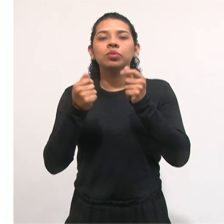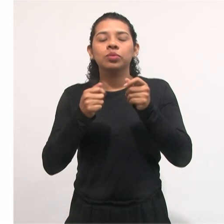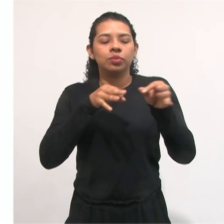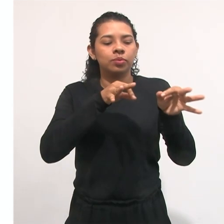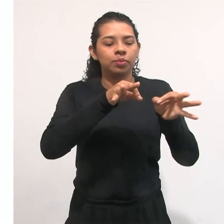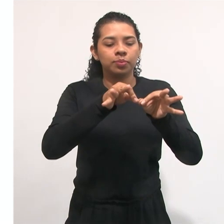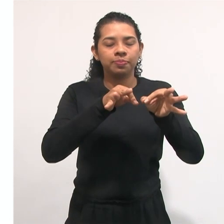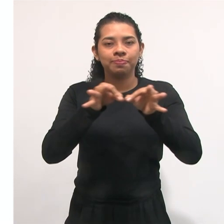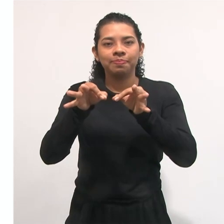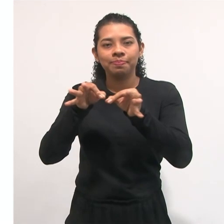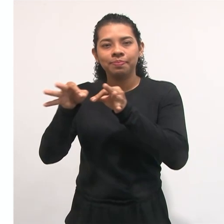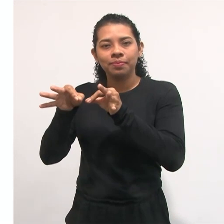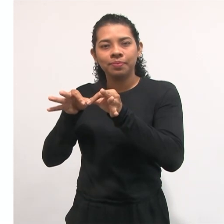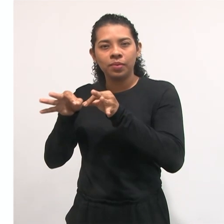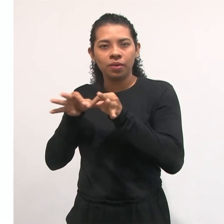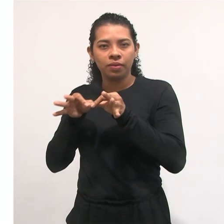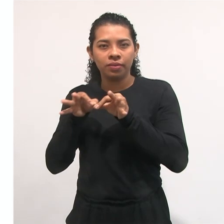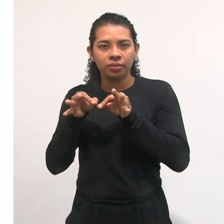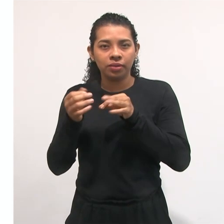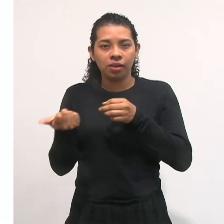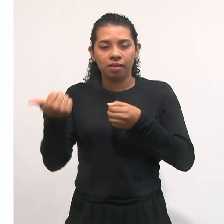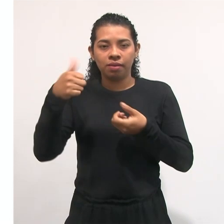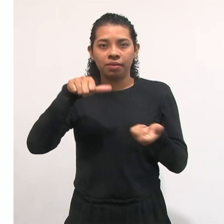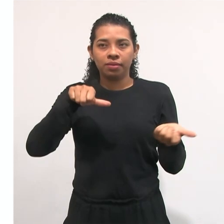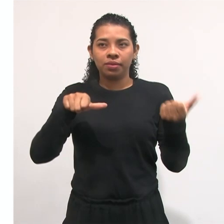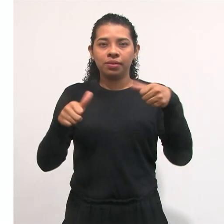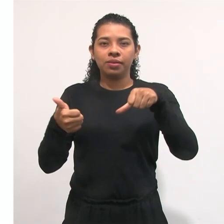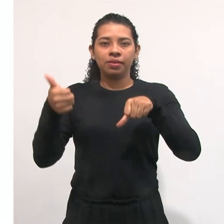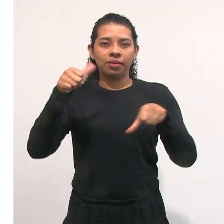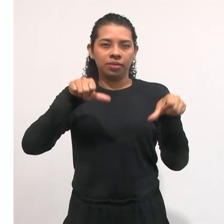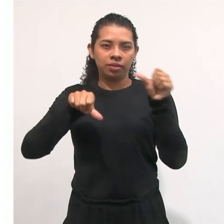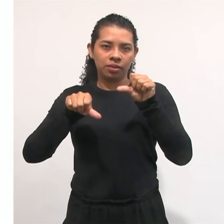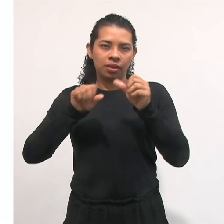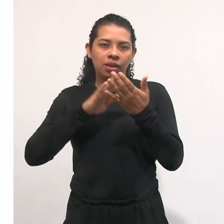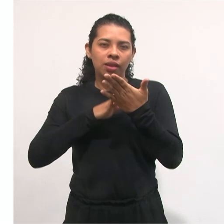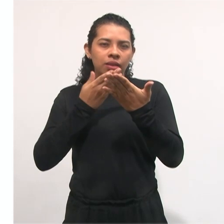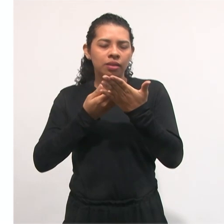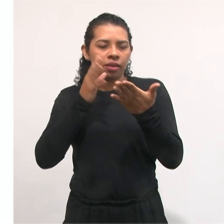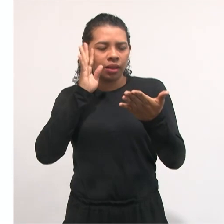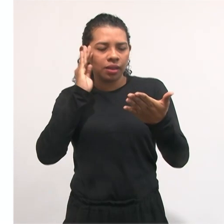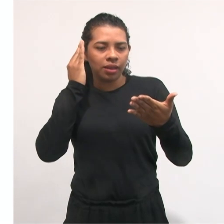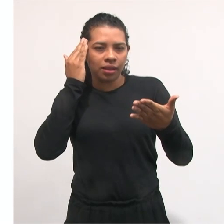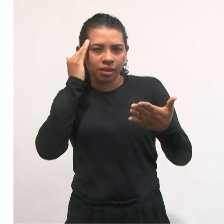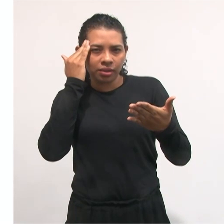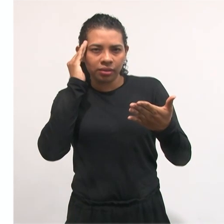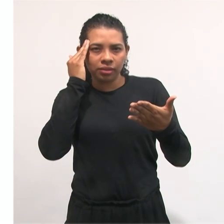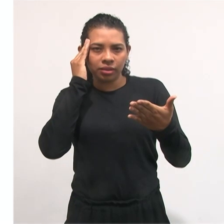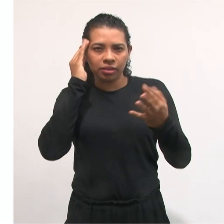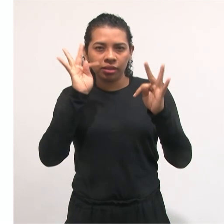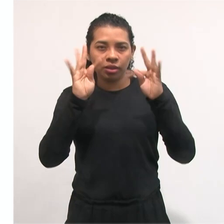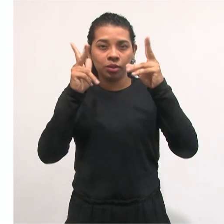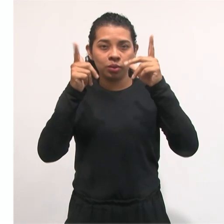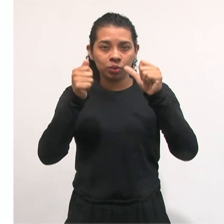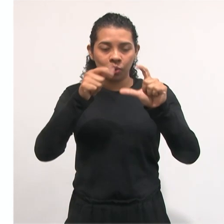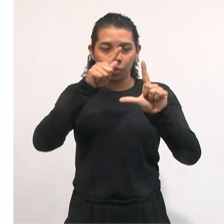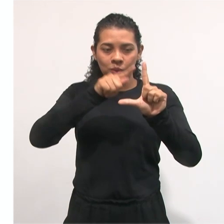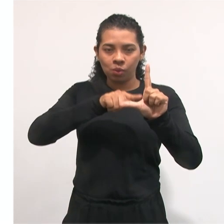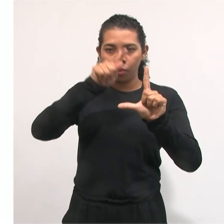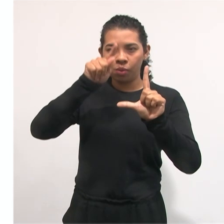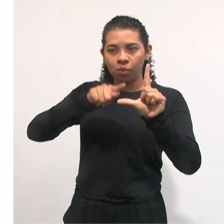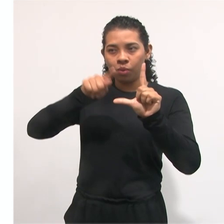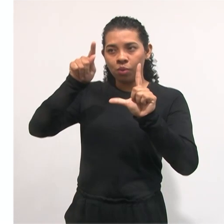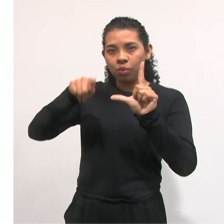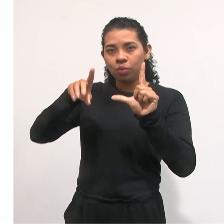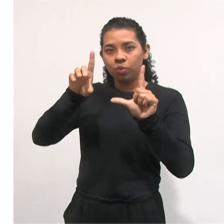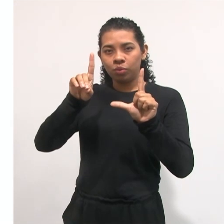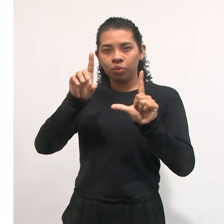coleção, organização, análise e interpretação de dados. Vejam só essa primeira parte. Estatística se